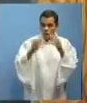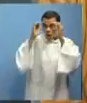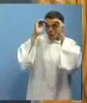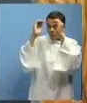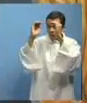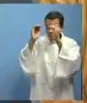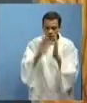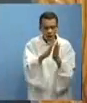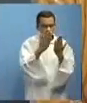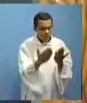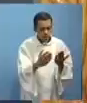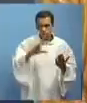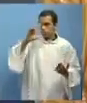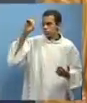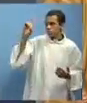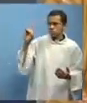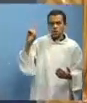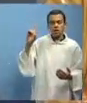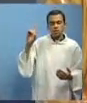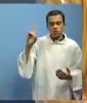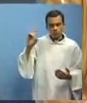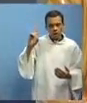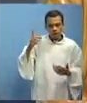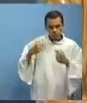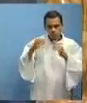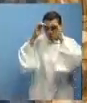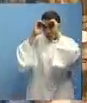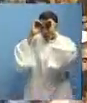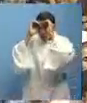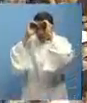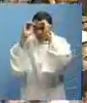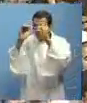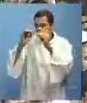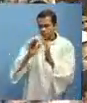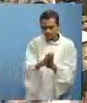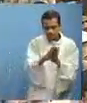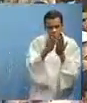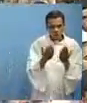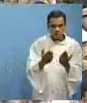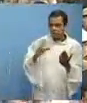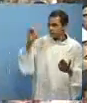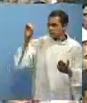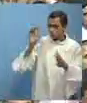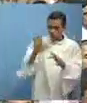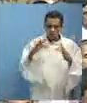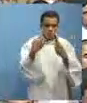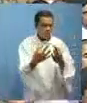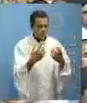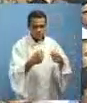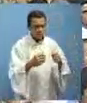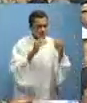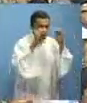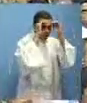de deus o critério para toda e qualquer atividade em nossa família tem que ser